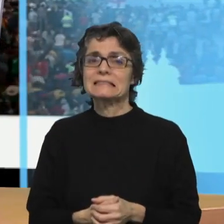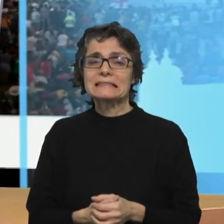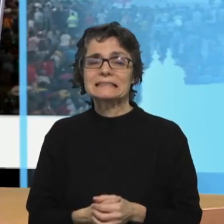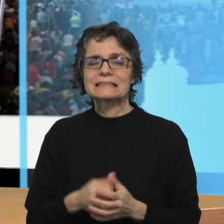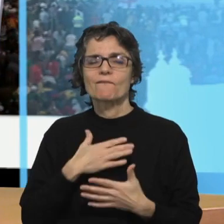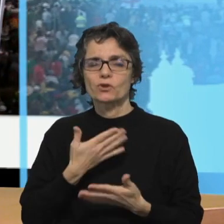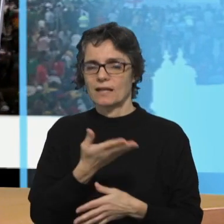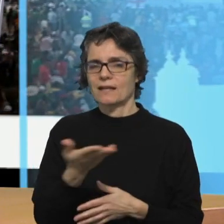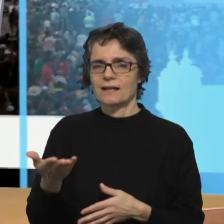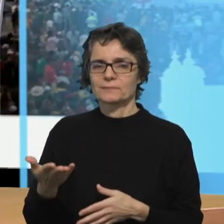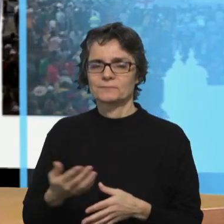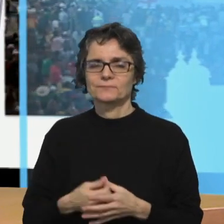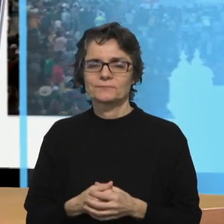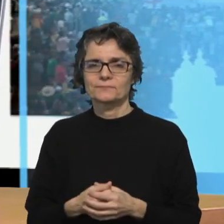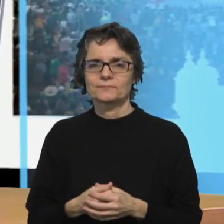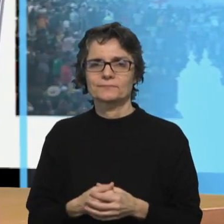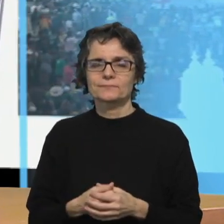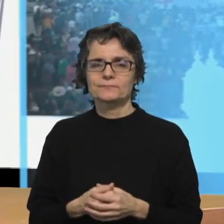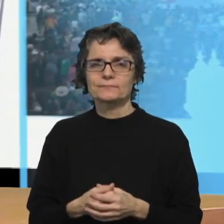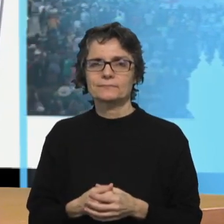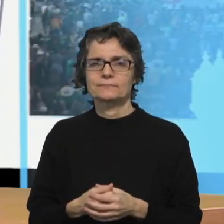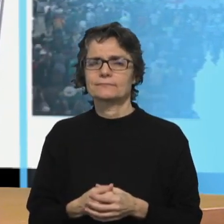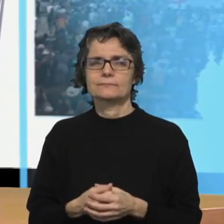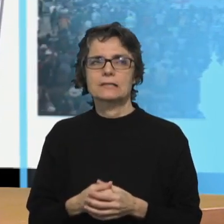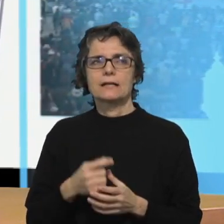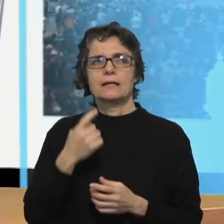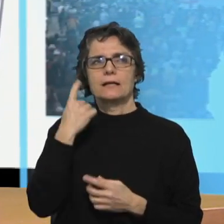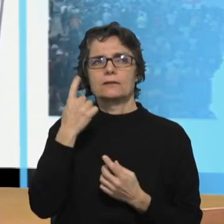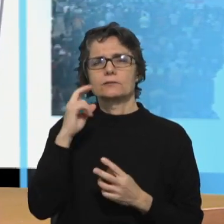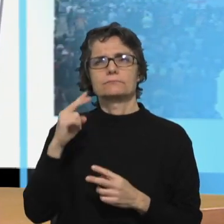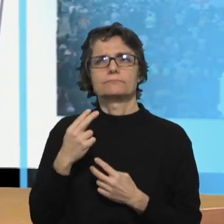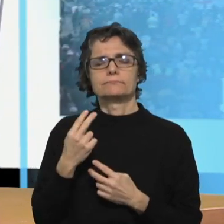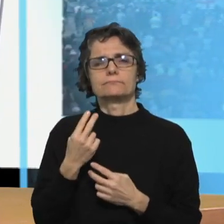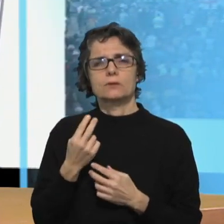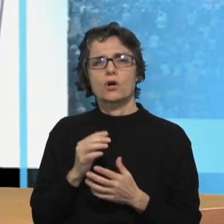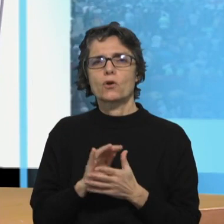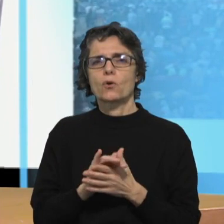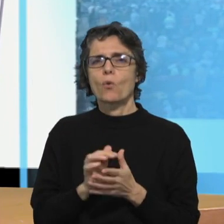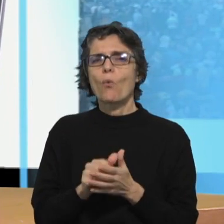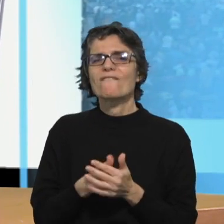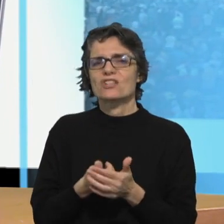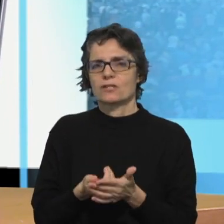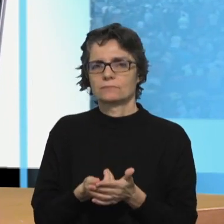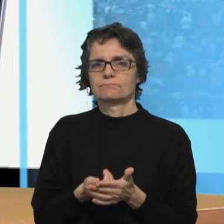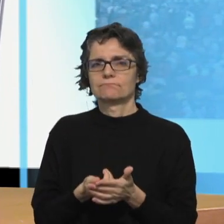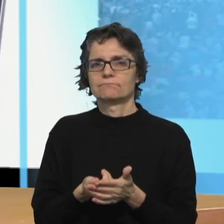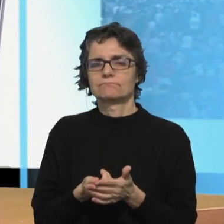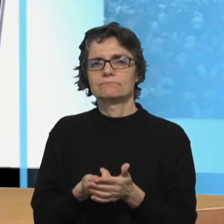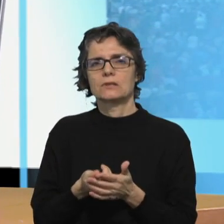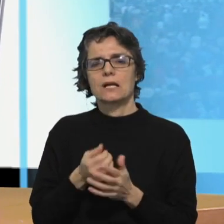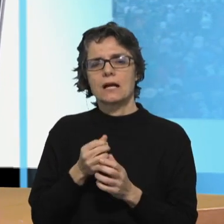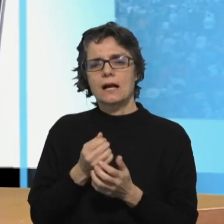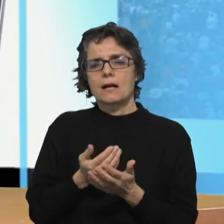novas, não é? Ou seja, como é que se propõe o Evangelho de sempre? Não é? Essa é uma pergunta que em todos os